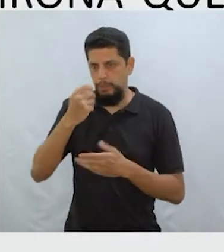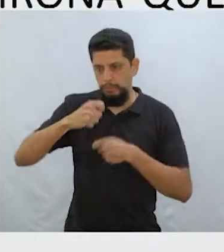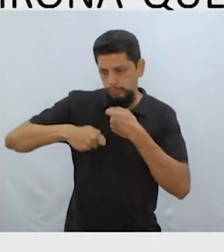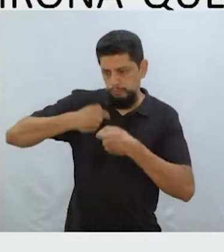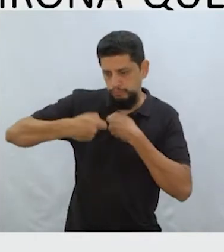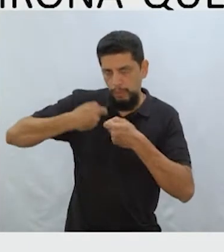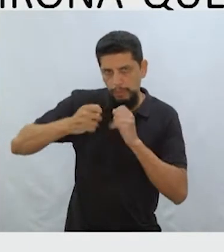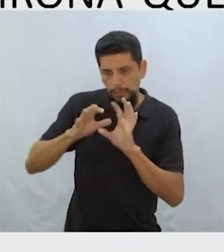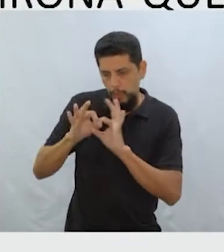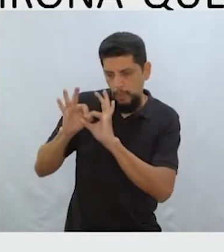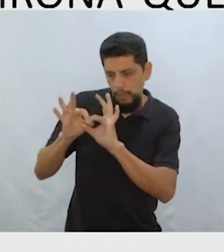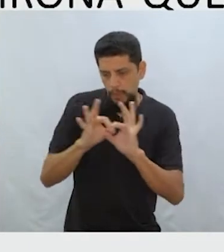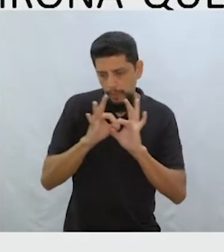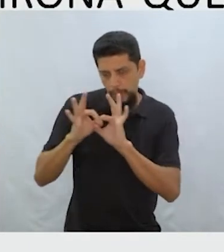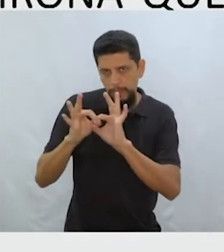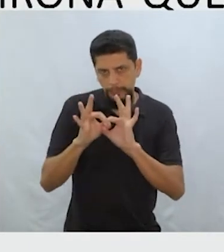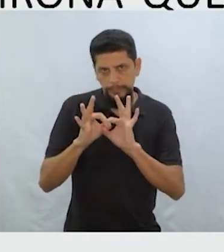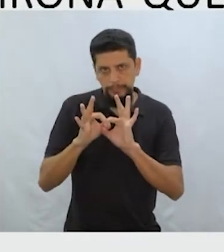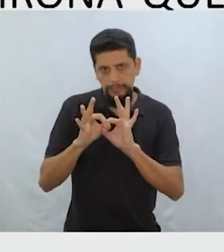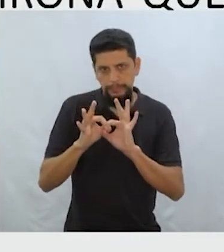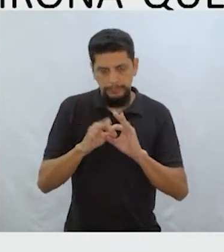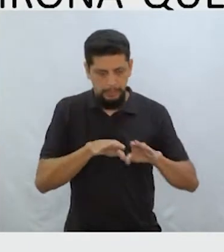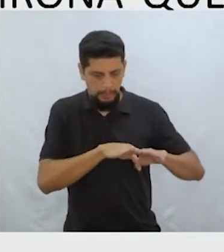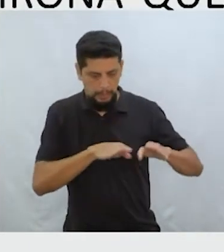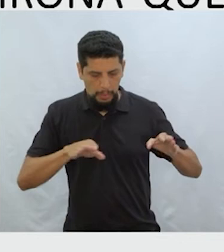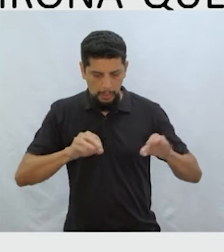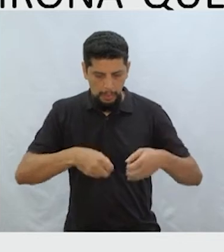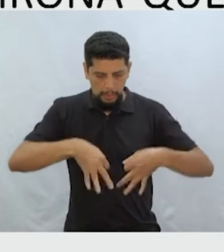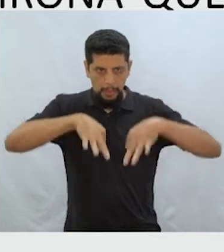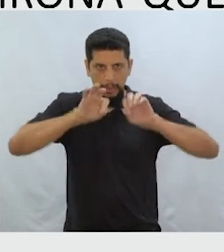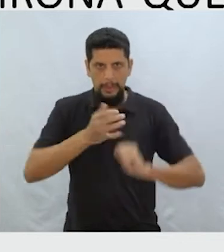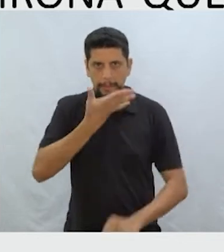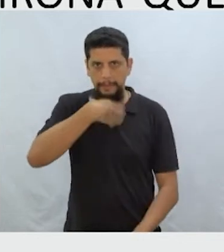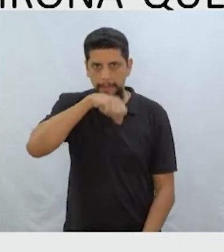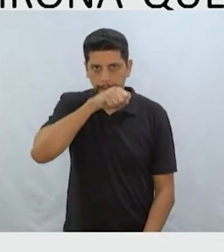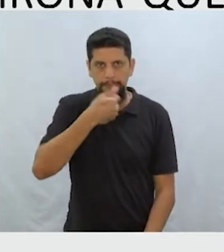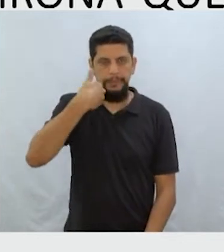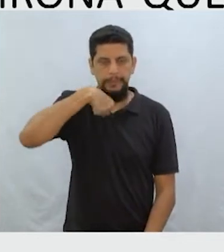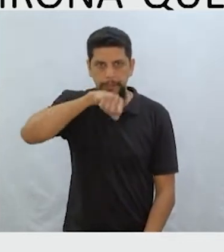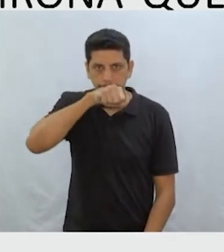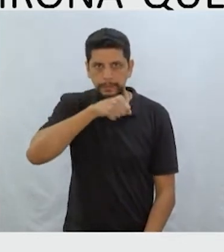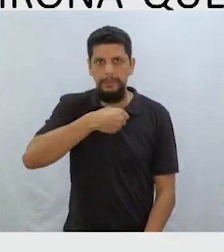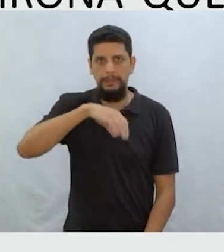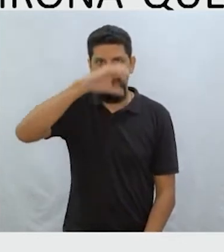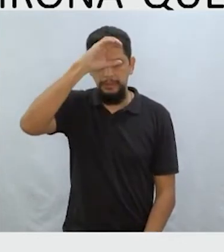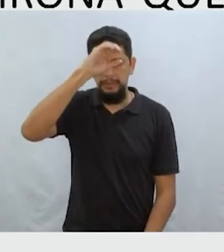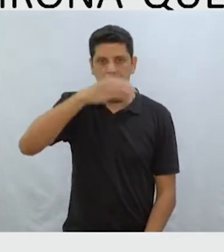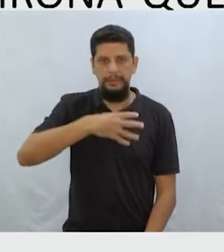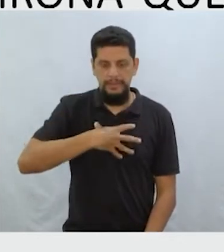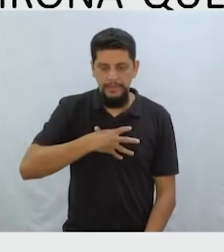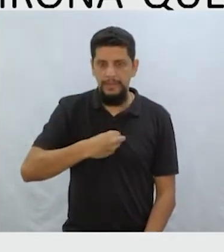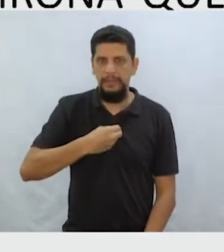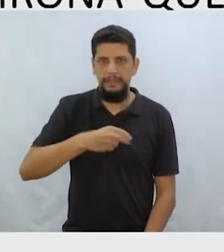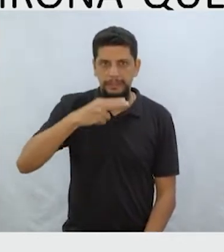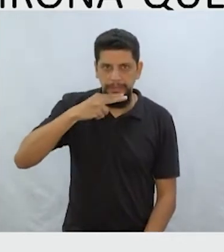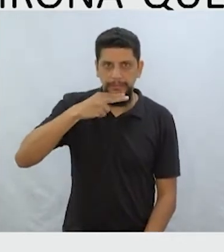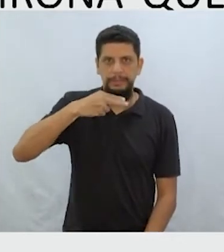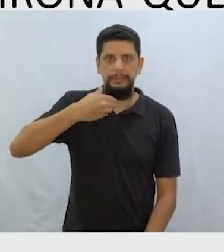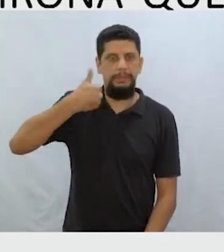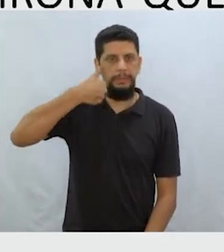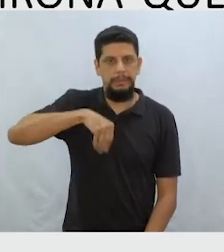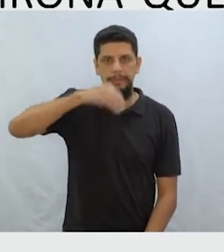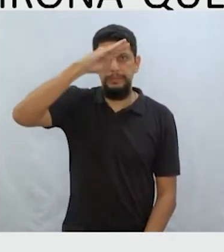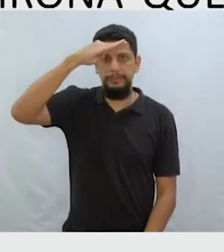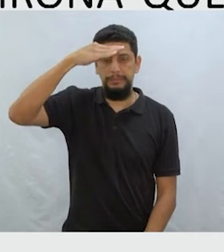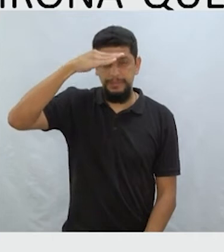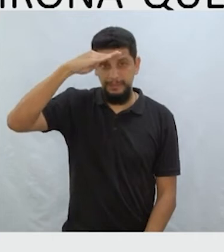comia reunida em volta da toalha bordada pai mãe avó avô filhos netos